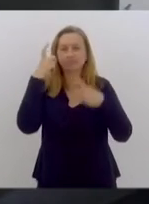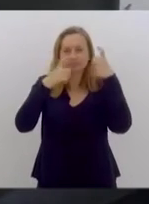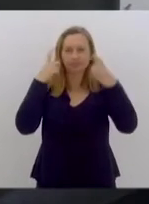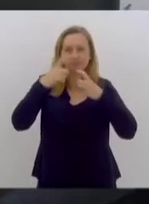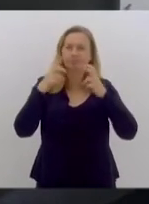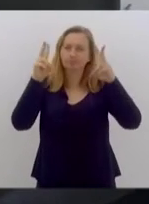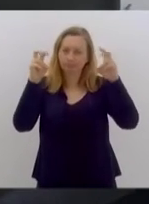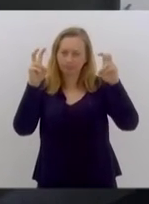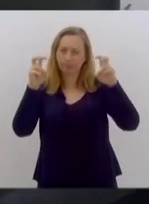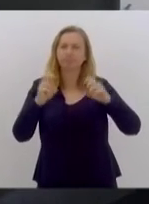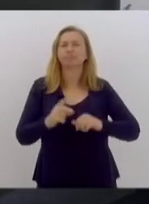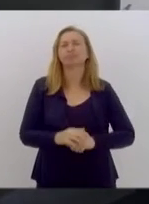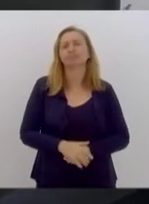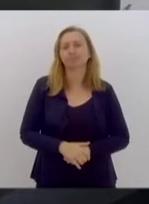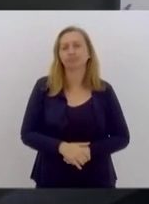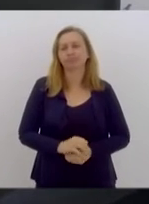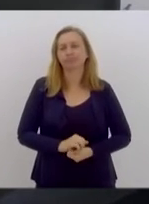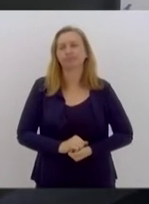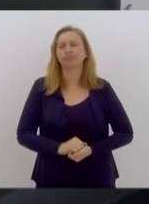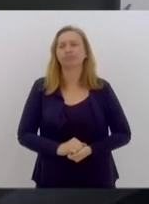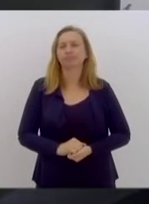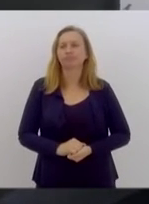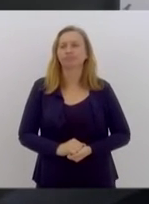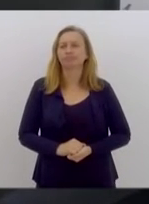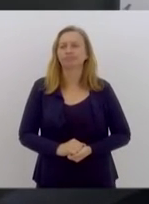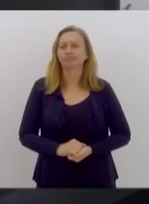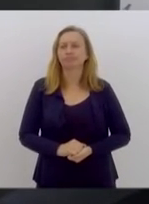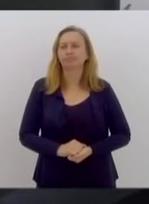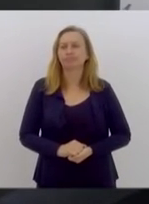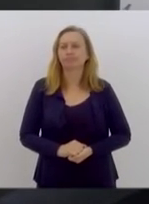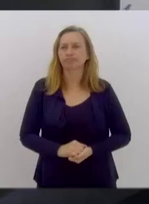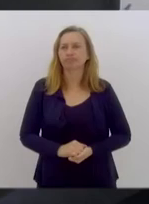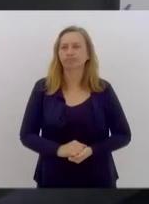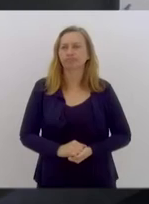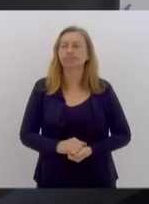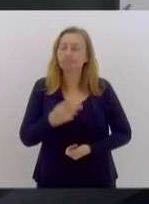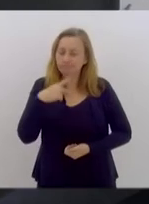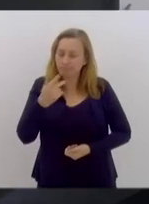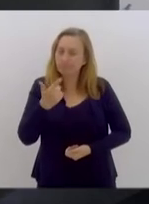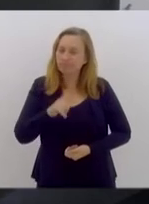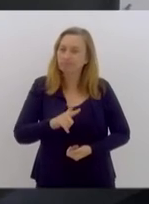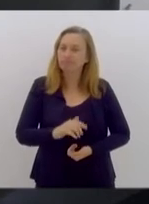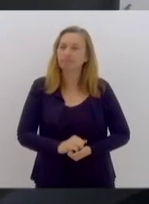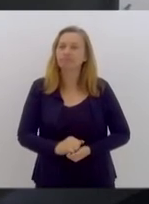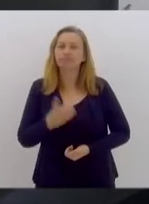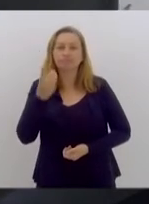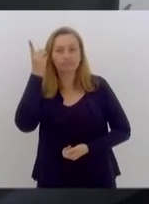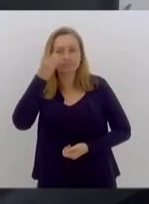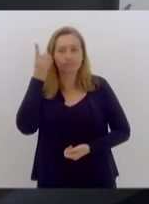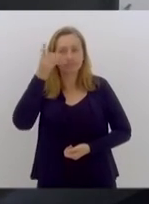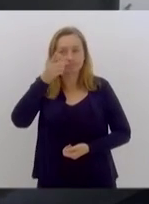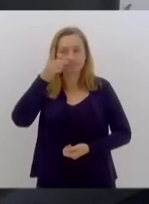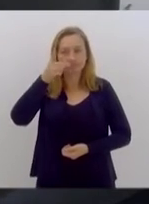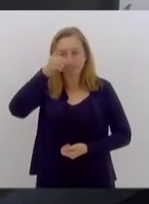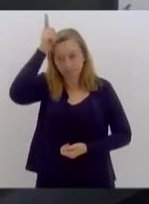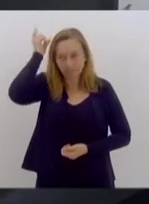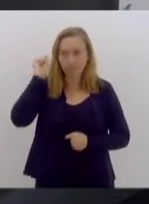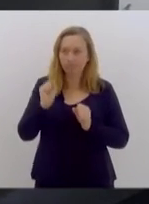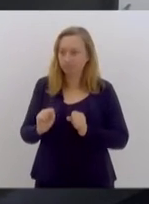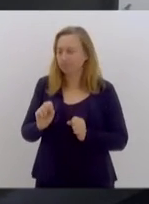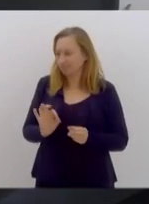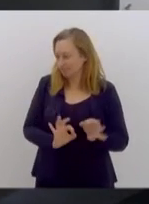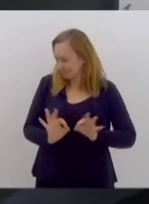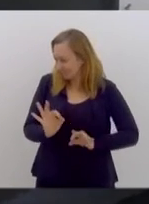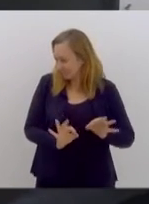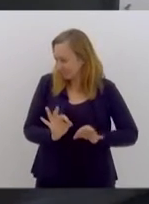essa questão do transporte Ferroviário e dizer mais ainda que deputados Paulo puder fazer um projetinho encaminha